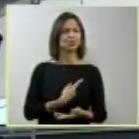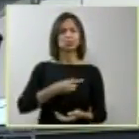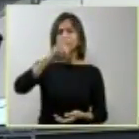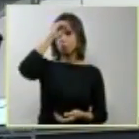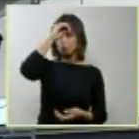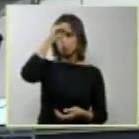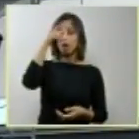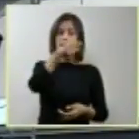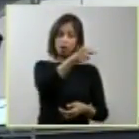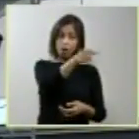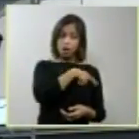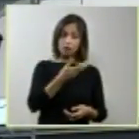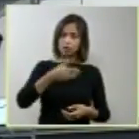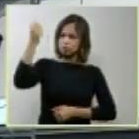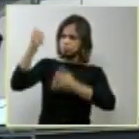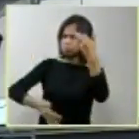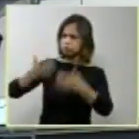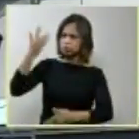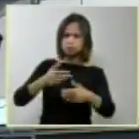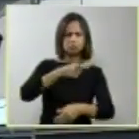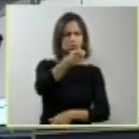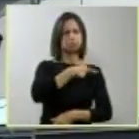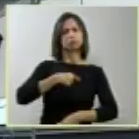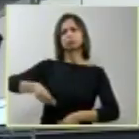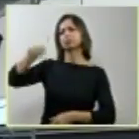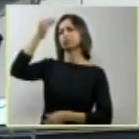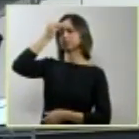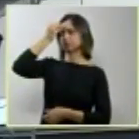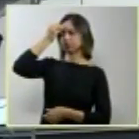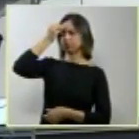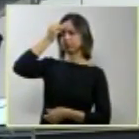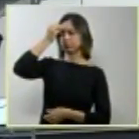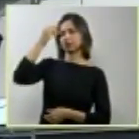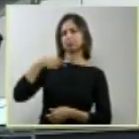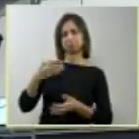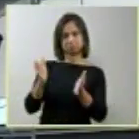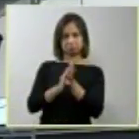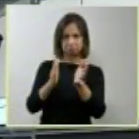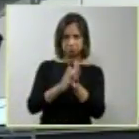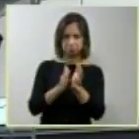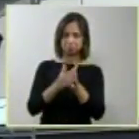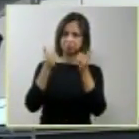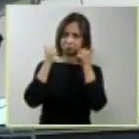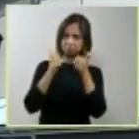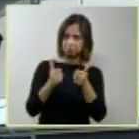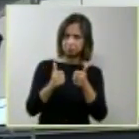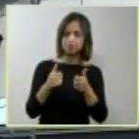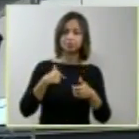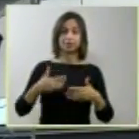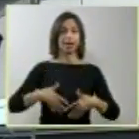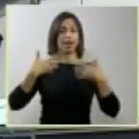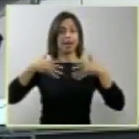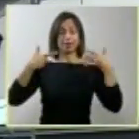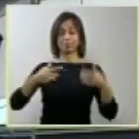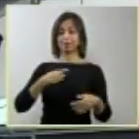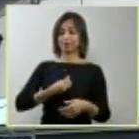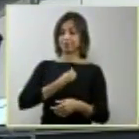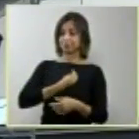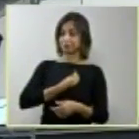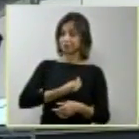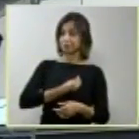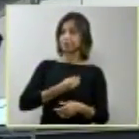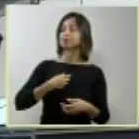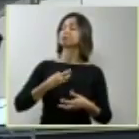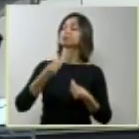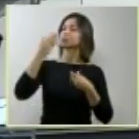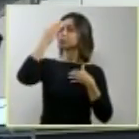é preciso ouvir outras e outras pessoas. Então eu quero encerrar parabenizando e citar um pensamento que é o que me anima nessa vida, que me motiva nessa